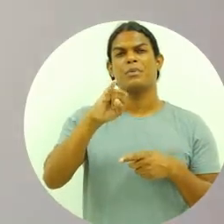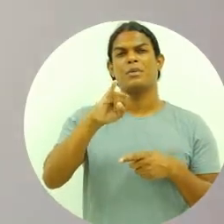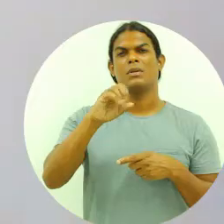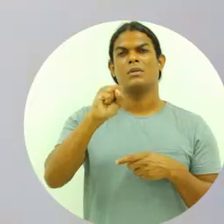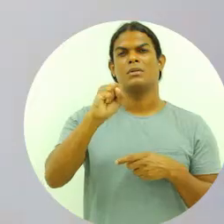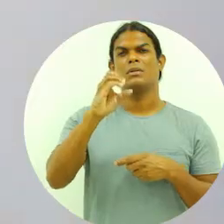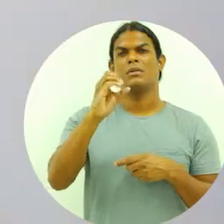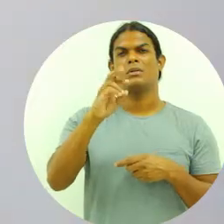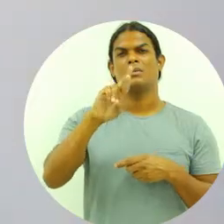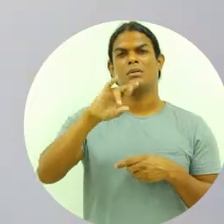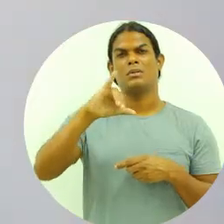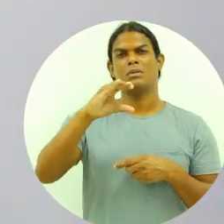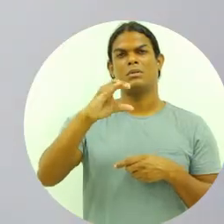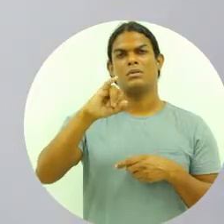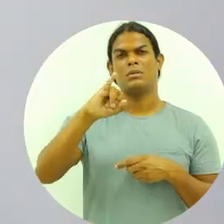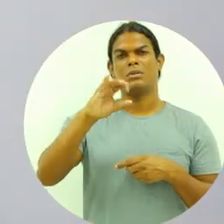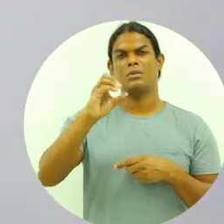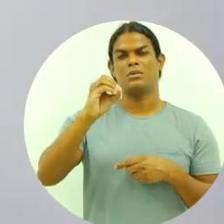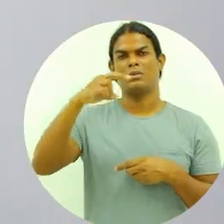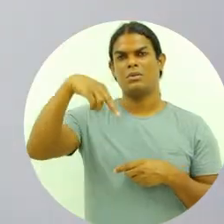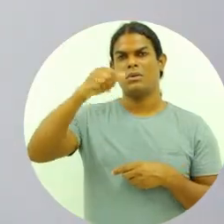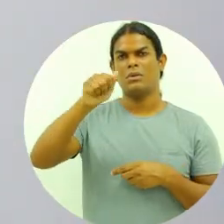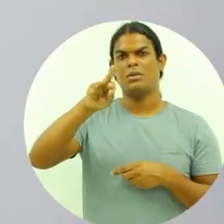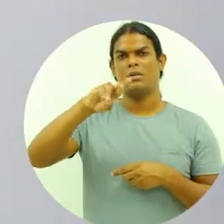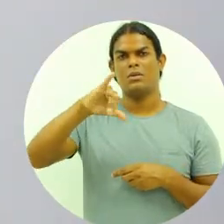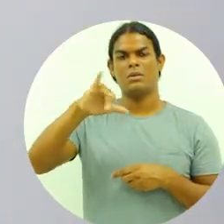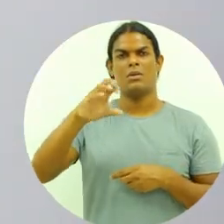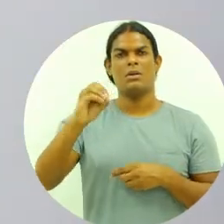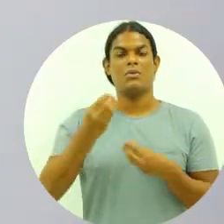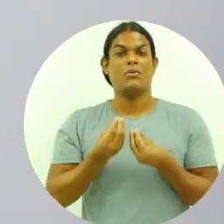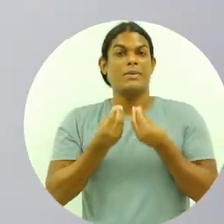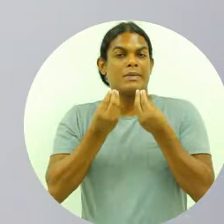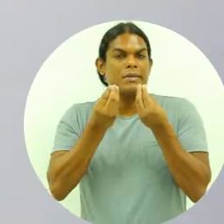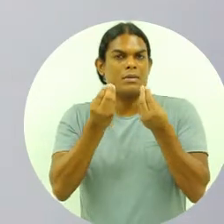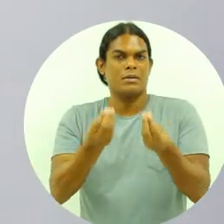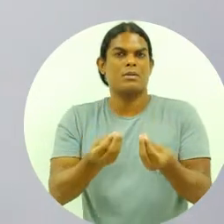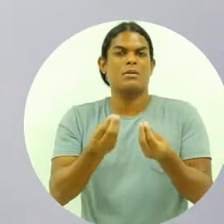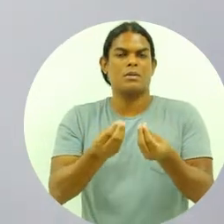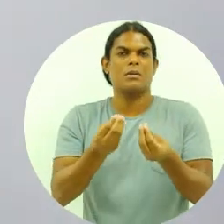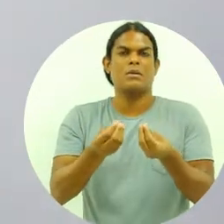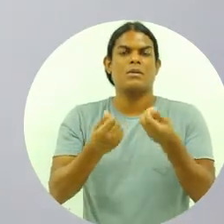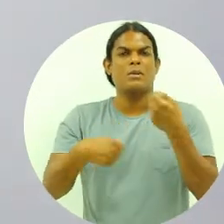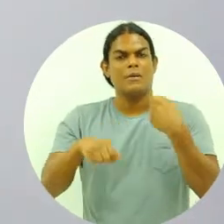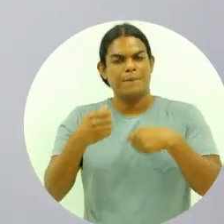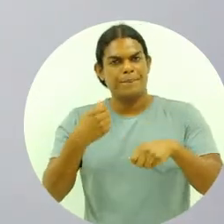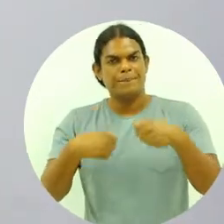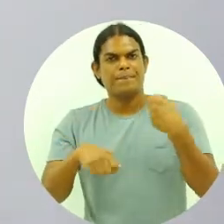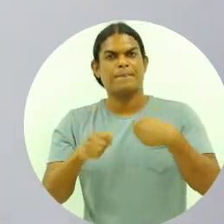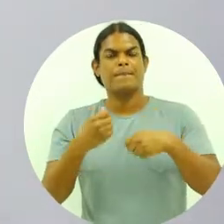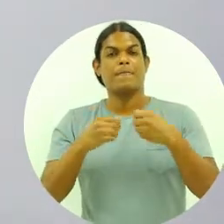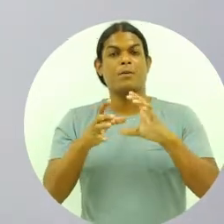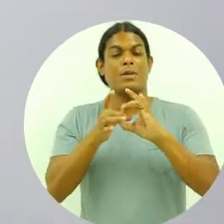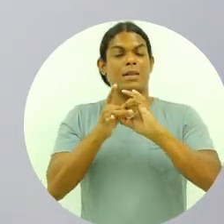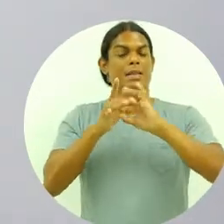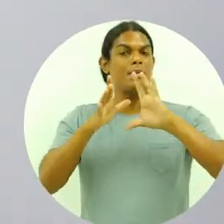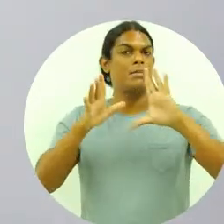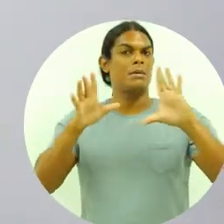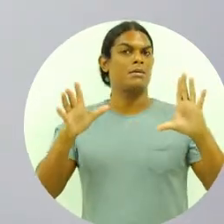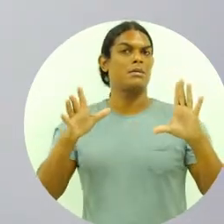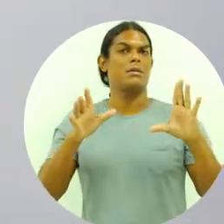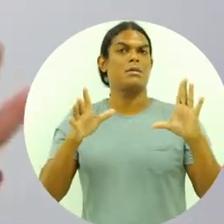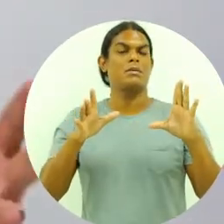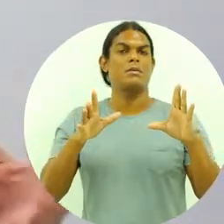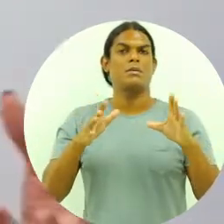discricionário. Esse poder discricionário é que dá ao agente, ao administrador, uma certa